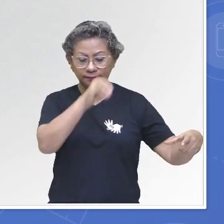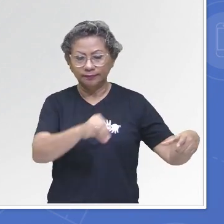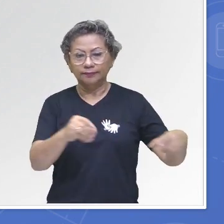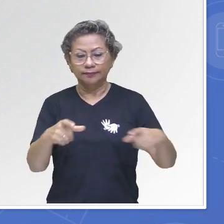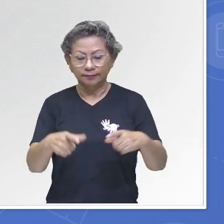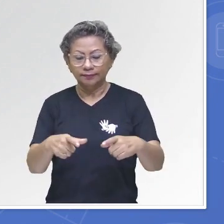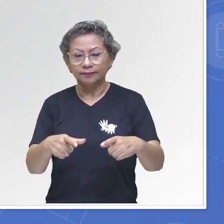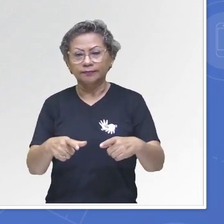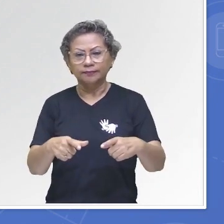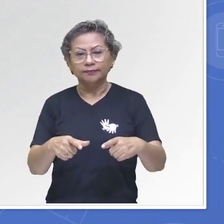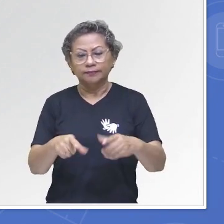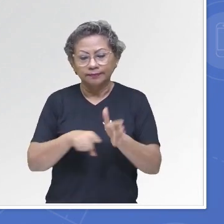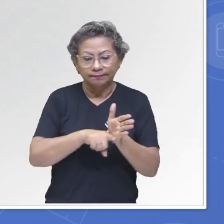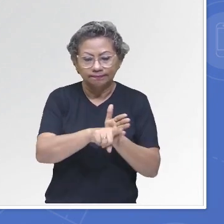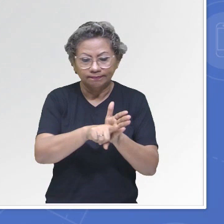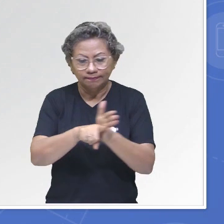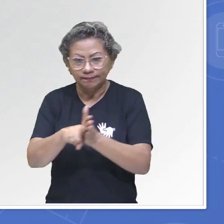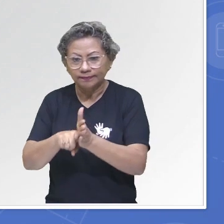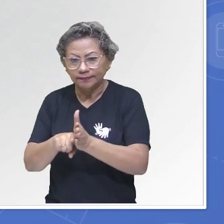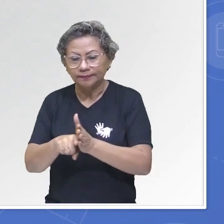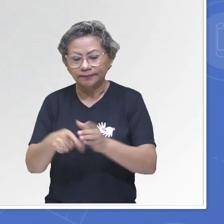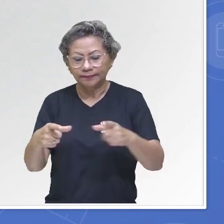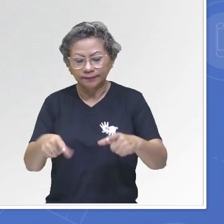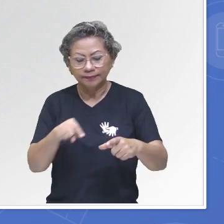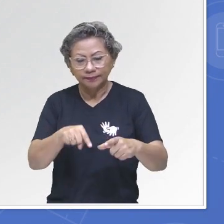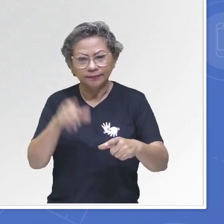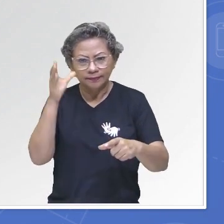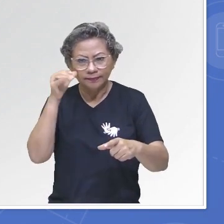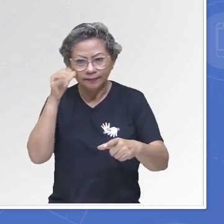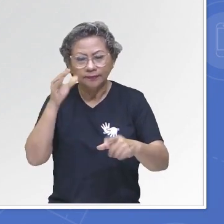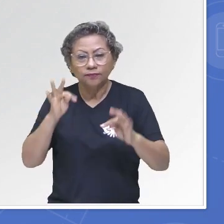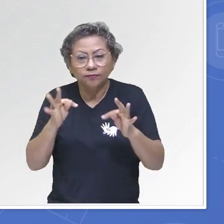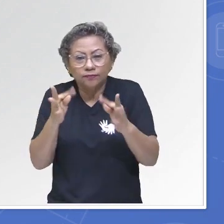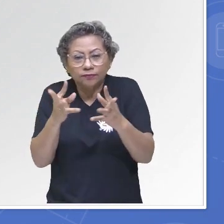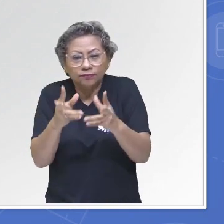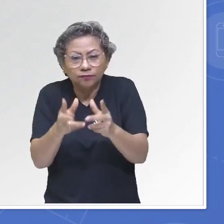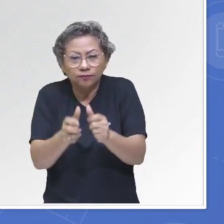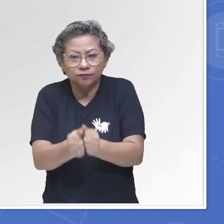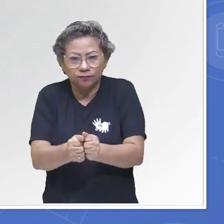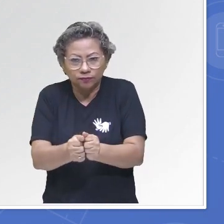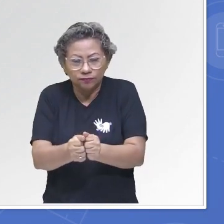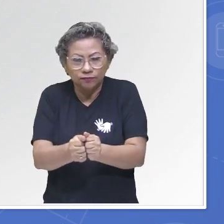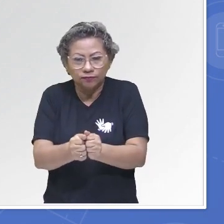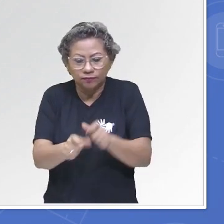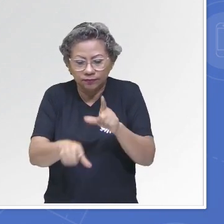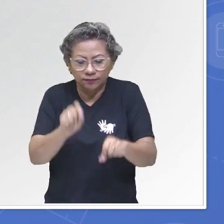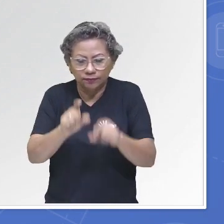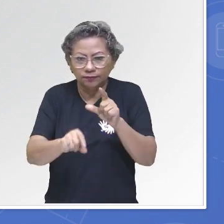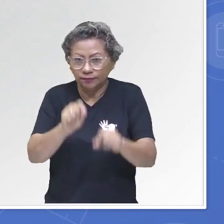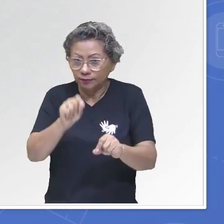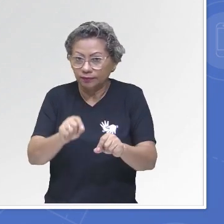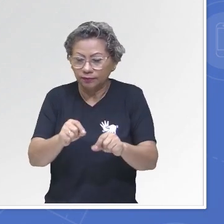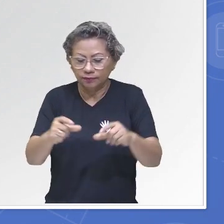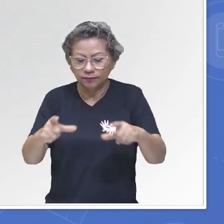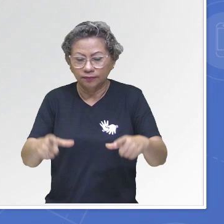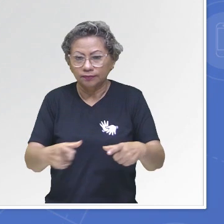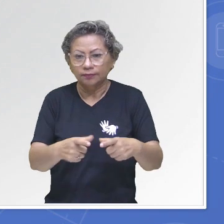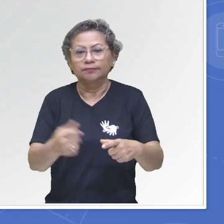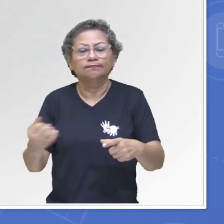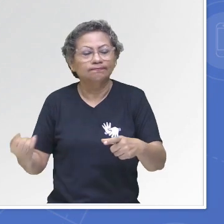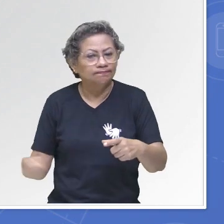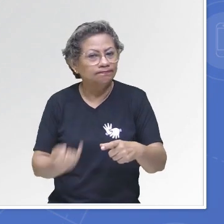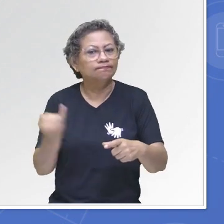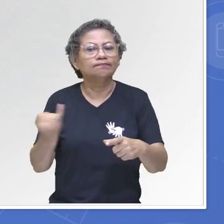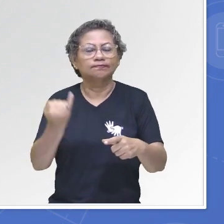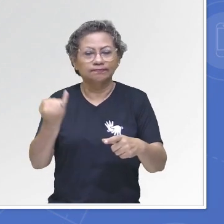todo, tá? A partir da amostra a gente consegue verificar o que ocorre com o todo. A escolha da amostra, então, ela é